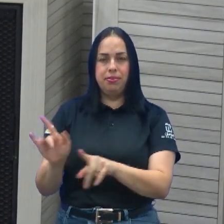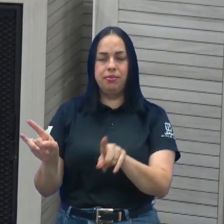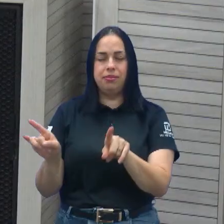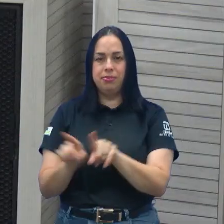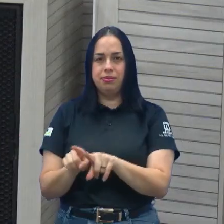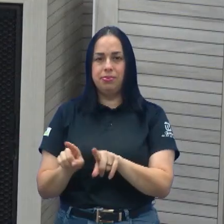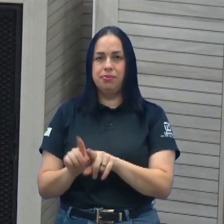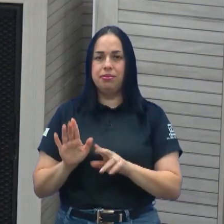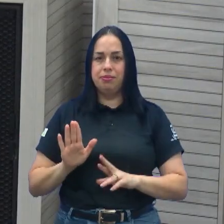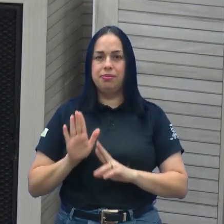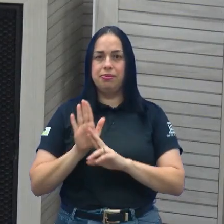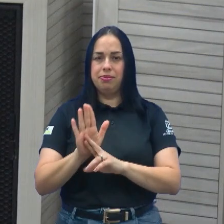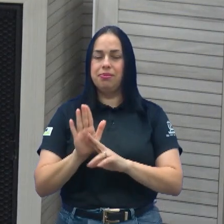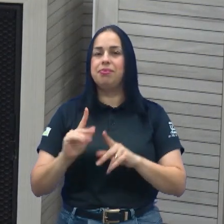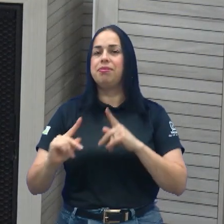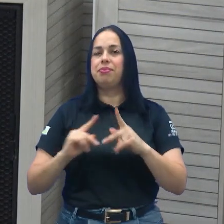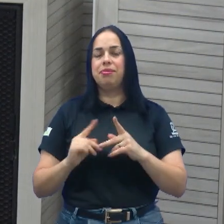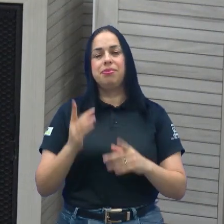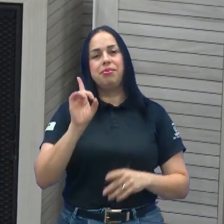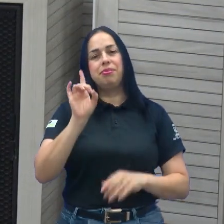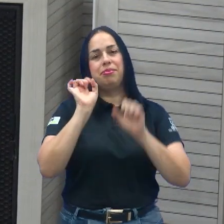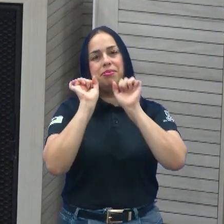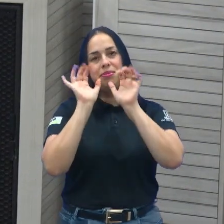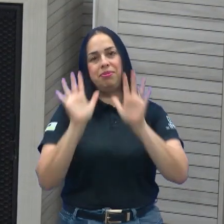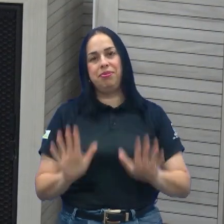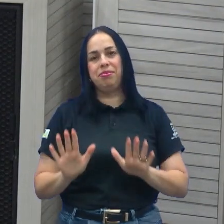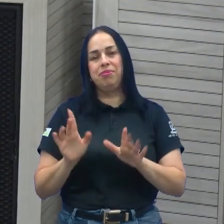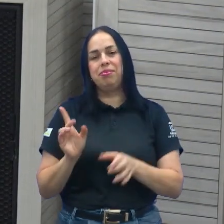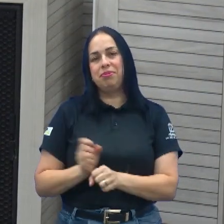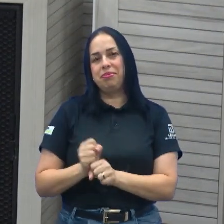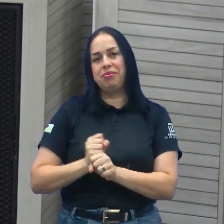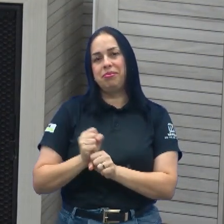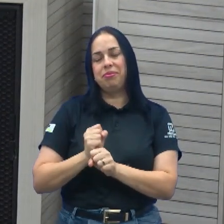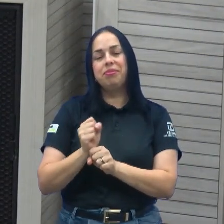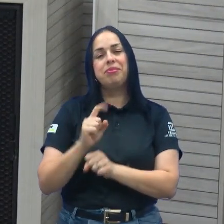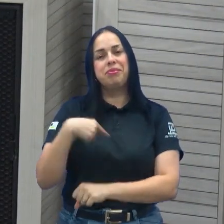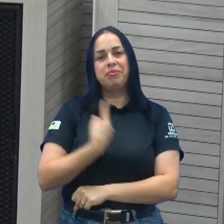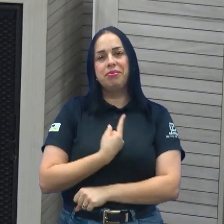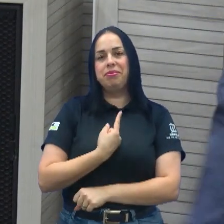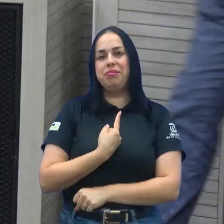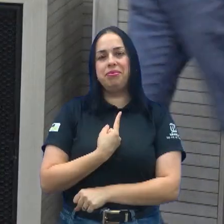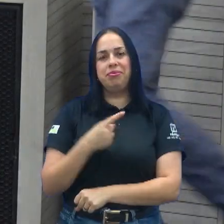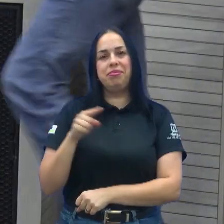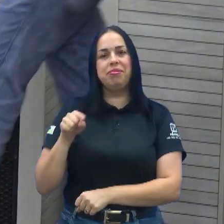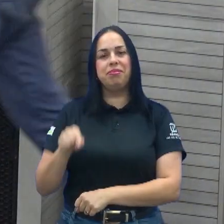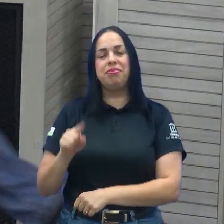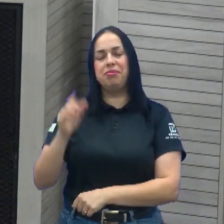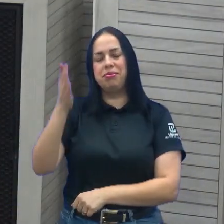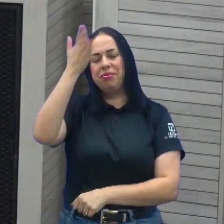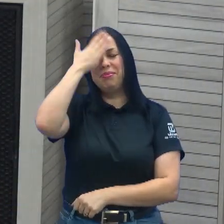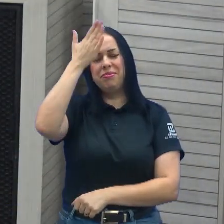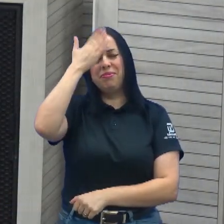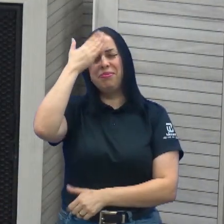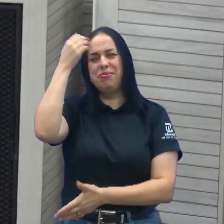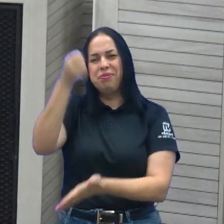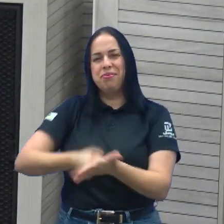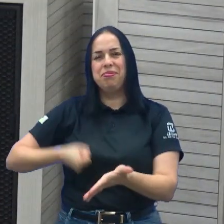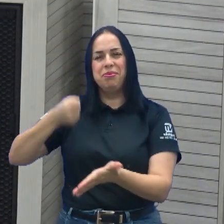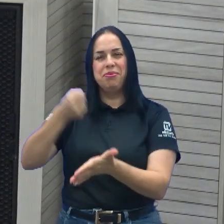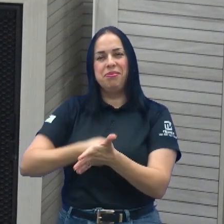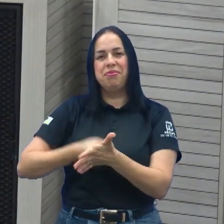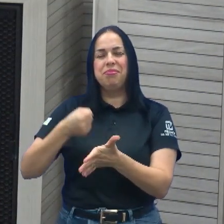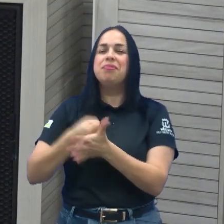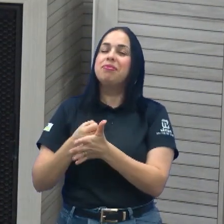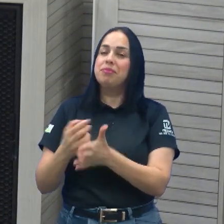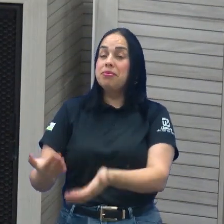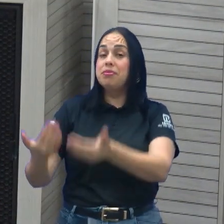José dos Campos. Deus abençoe, continue sua trajetória. A gente sabe da garra, do comprometimento, da responsabilidade